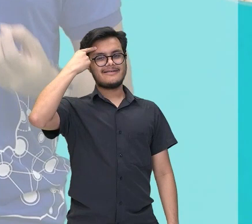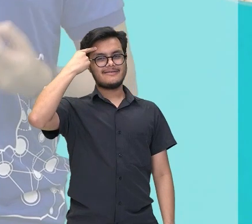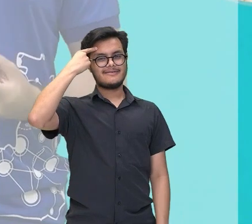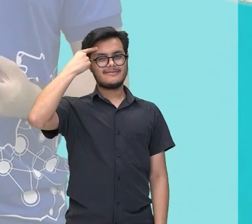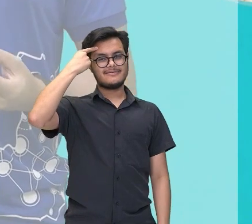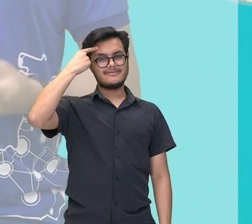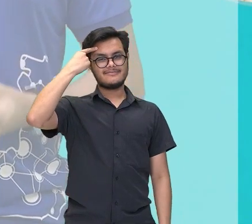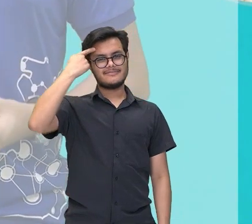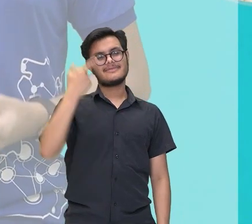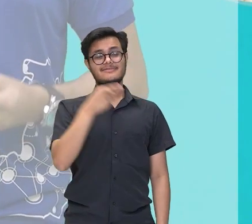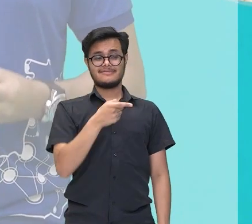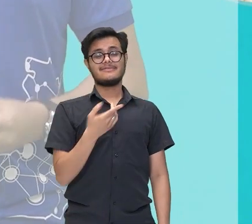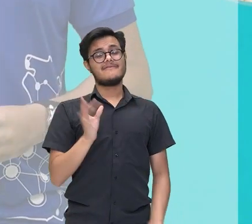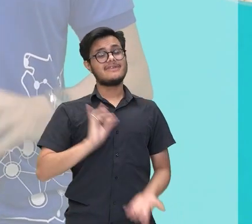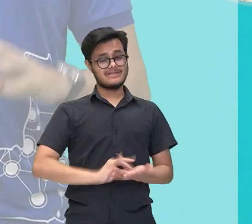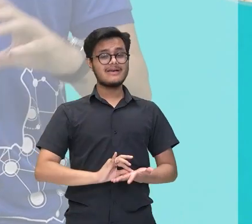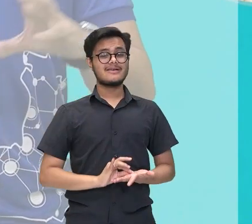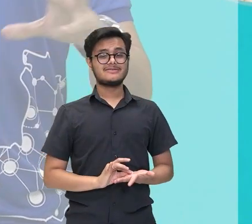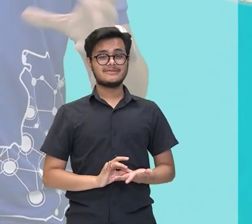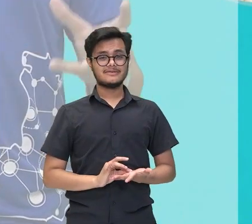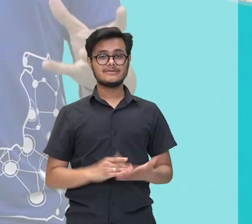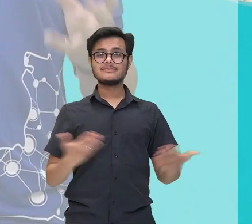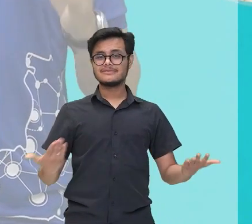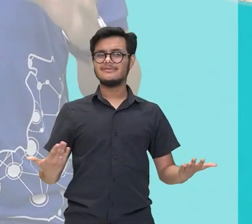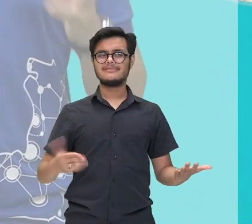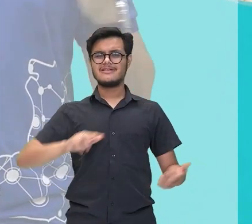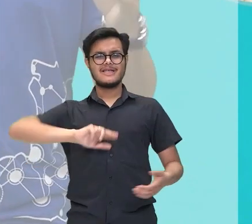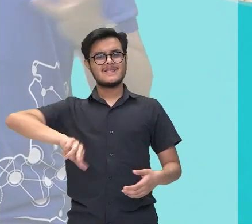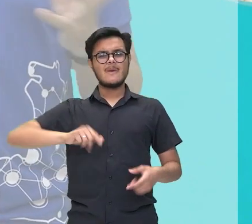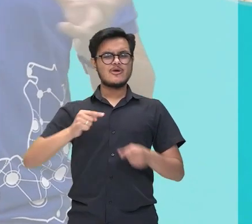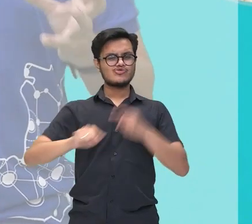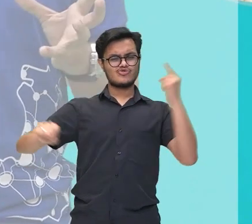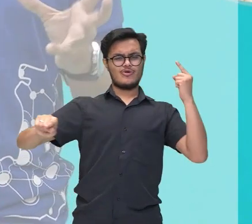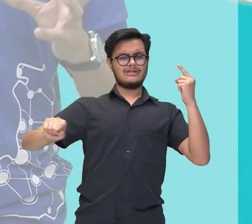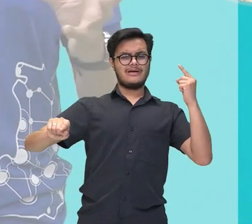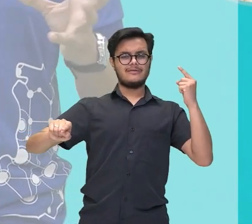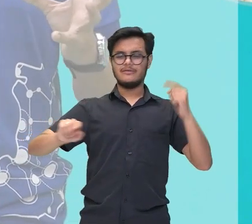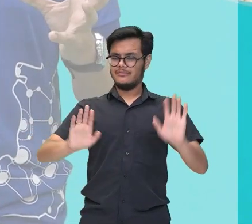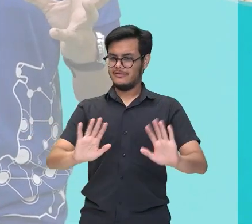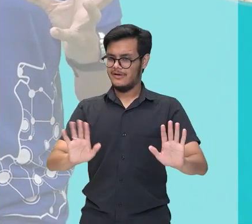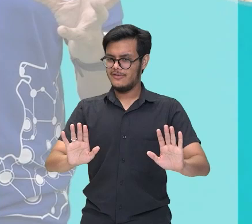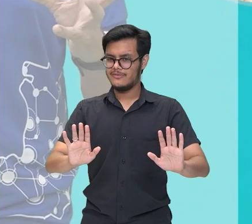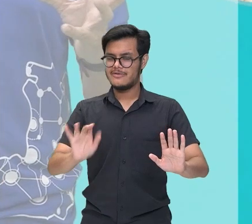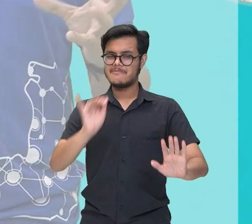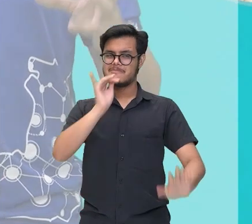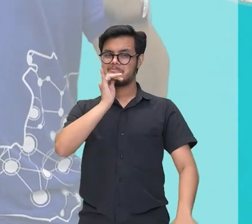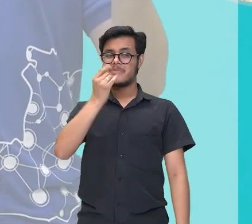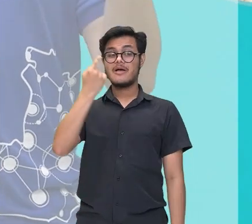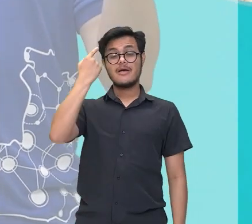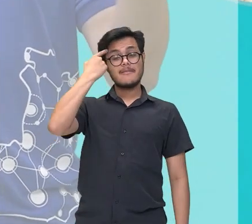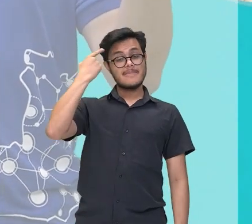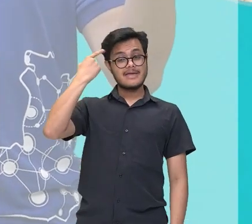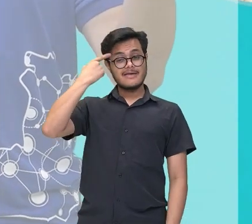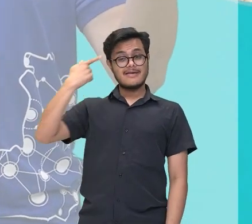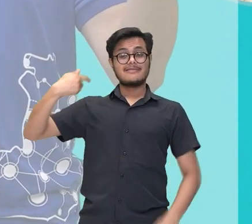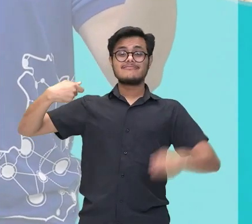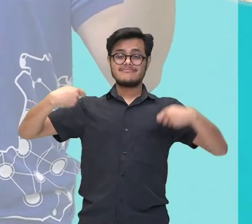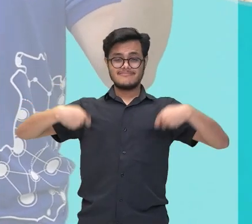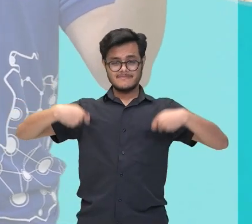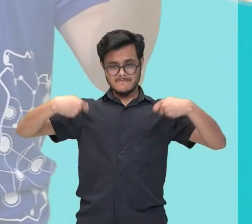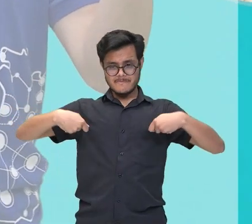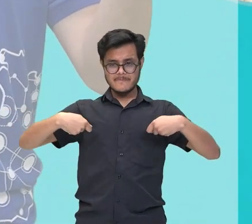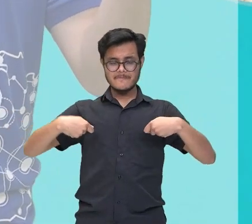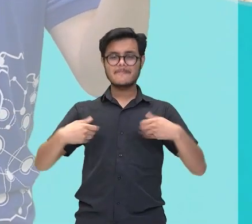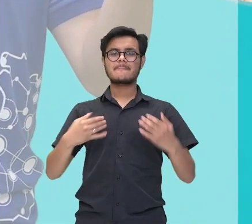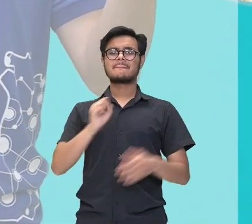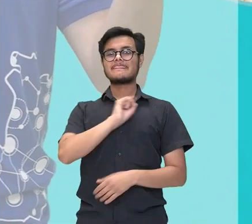será necessariamente verdadeira. Então, não posso discordar disso aí no argumento dedutivo, né? Se as minhas ideias, as